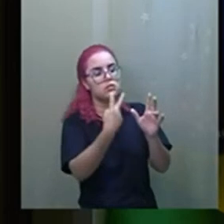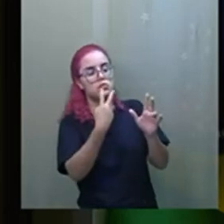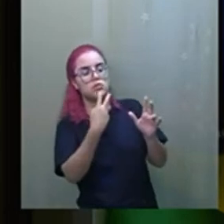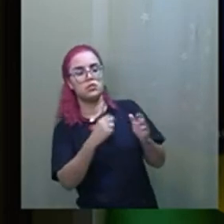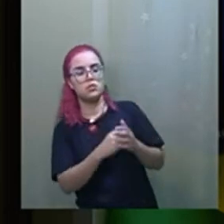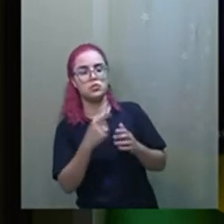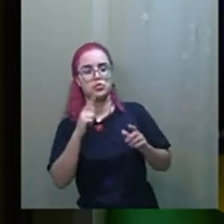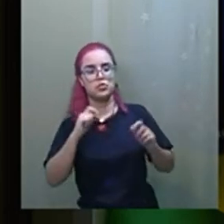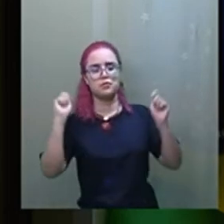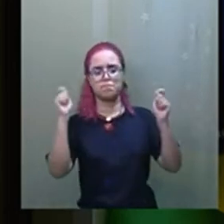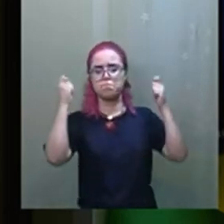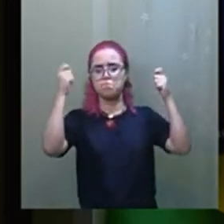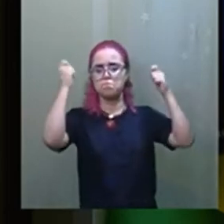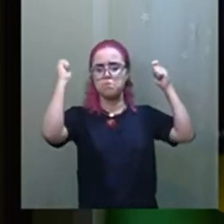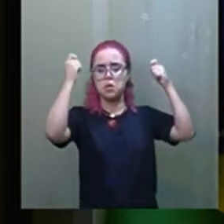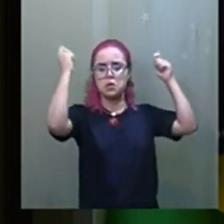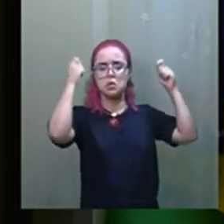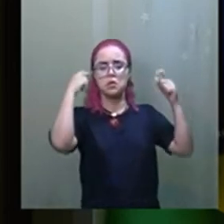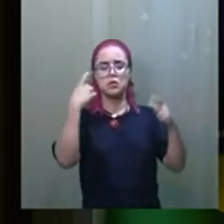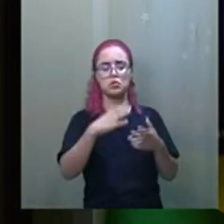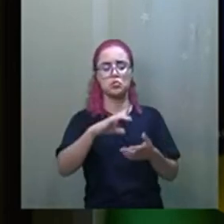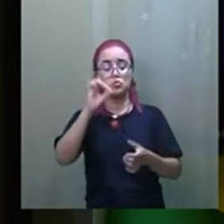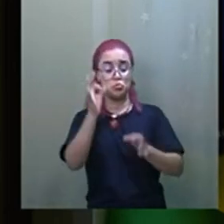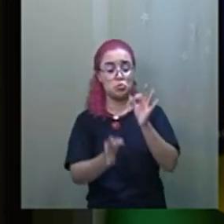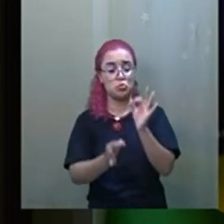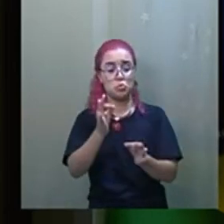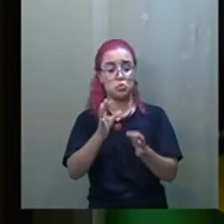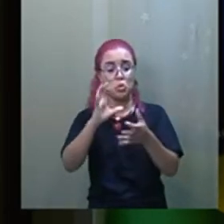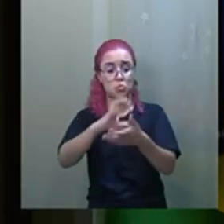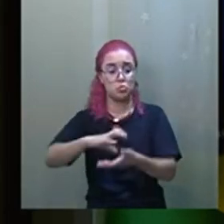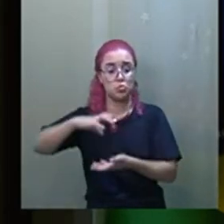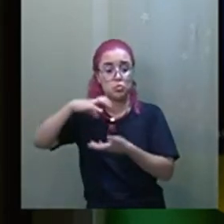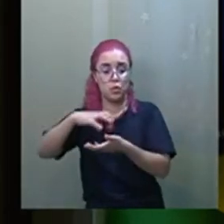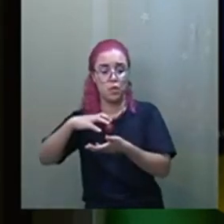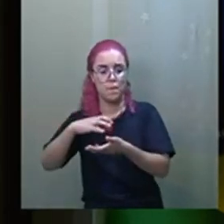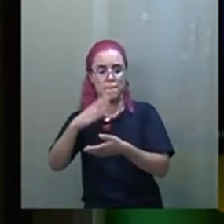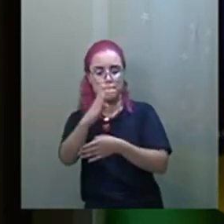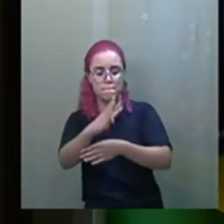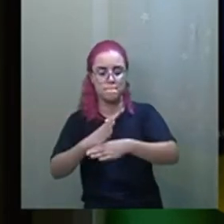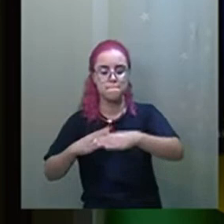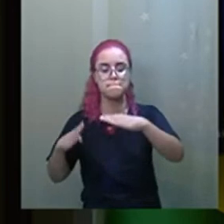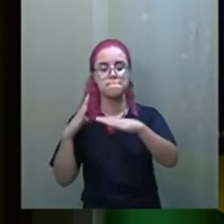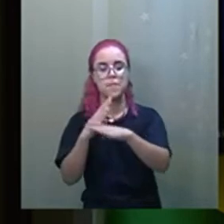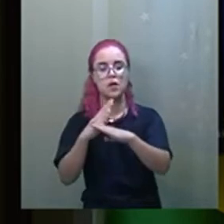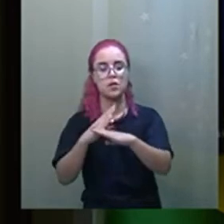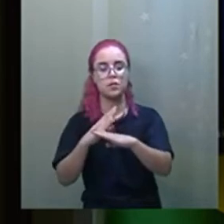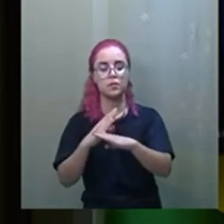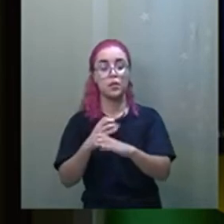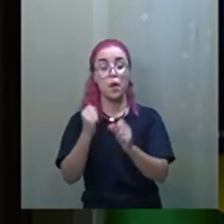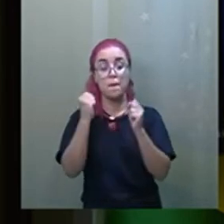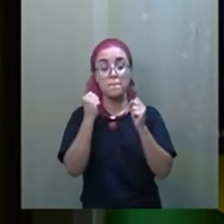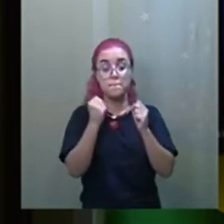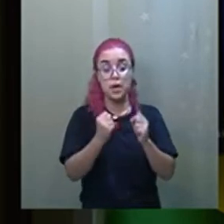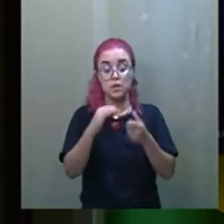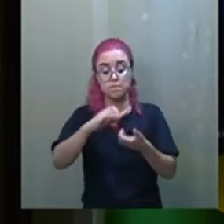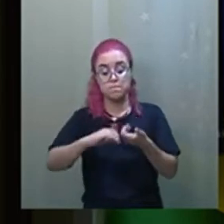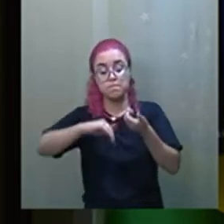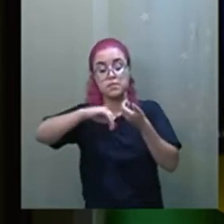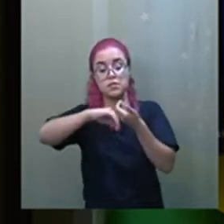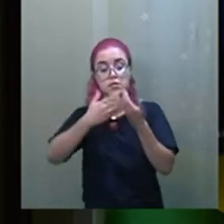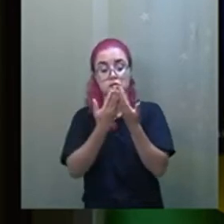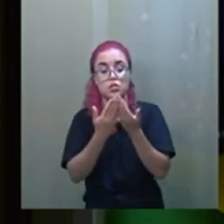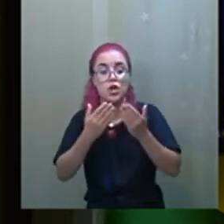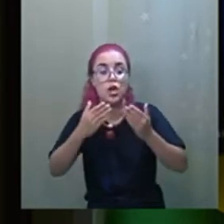de ativismo judicial do Supremo Tribunal Federal, proibiu o Poder Executivo de abrir